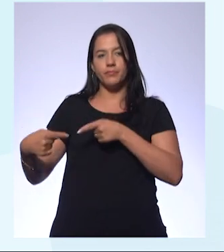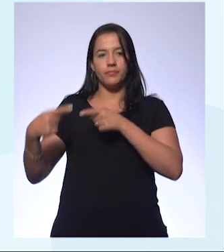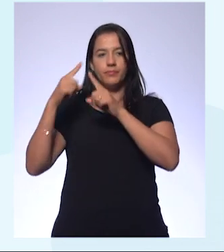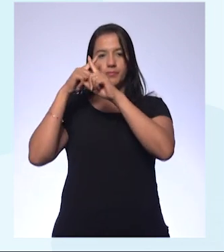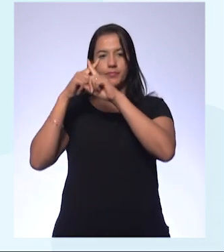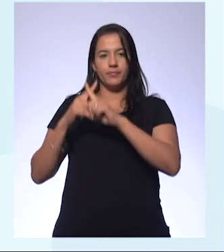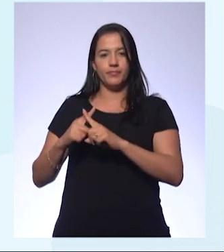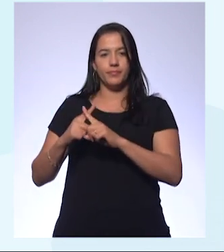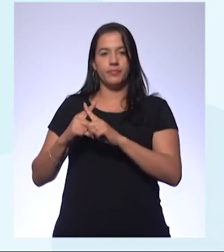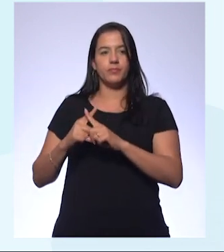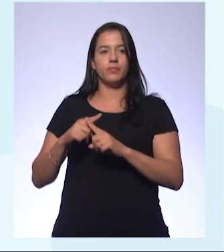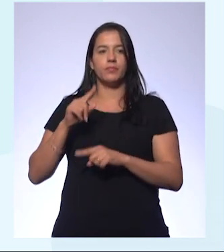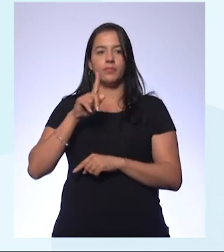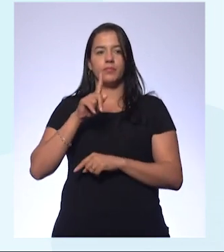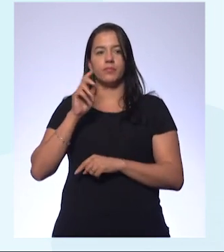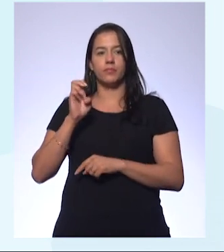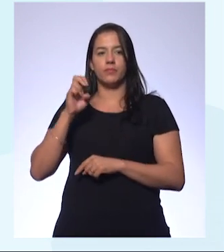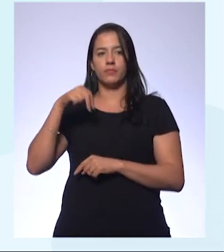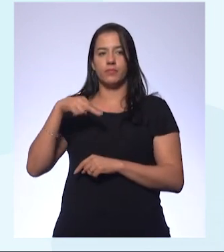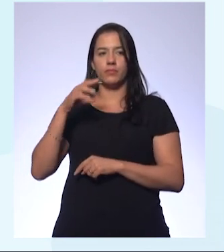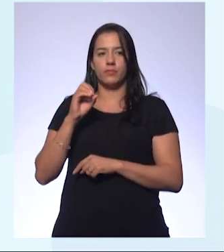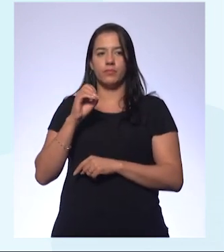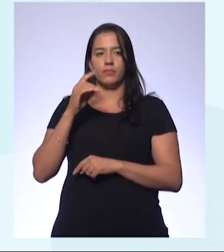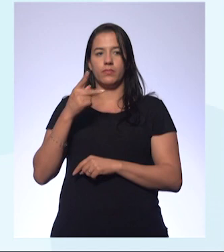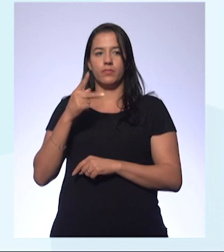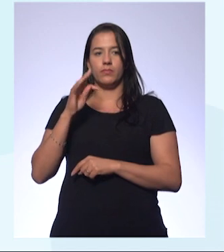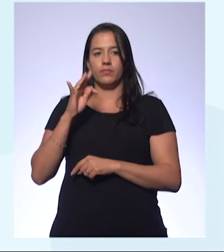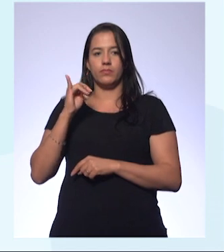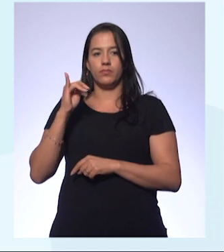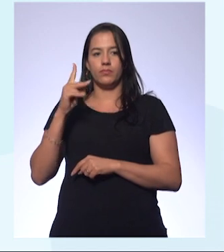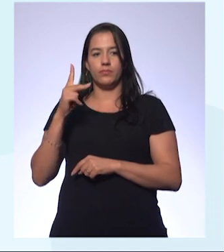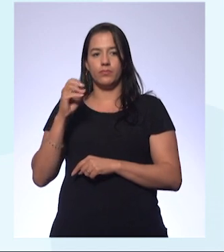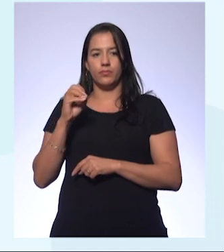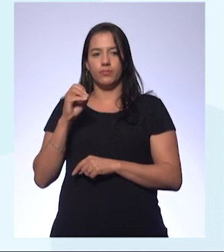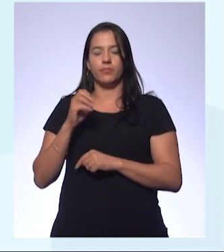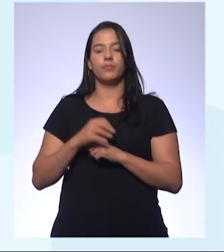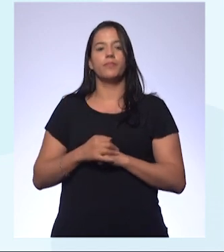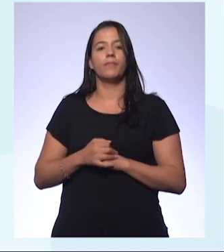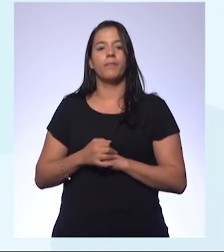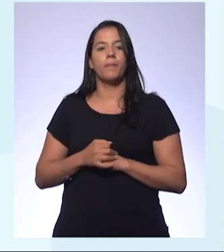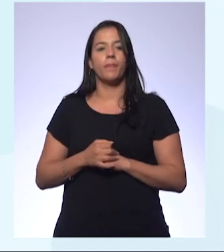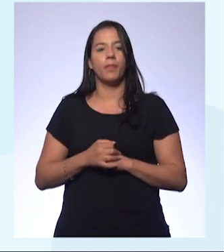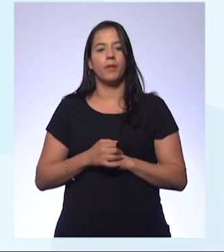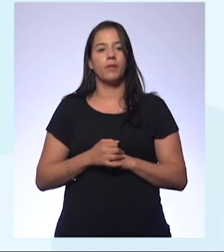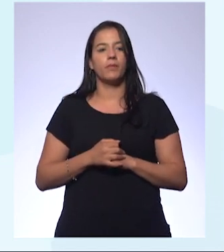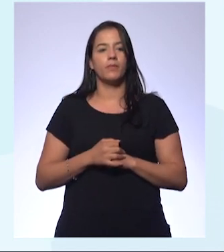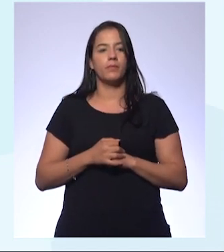cromossomos, né? E aí está delimitado aí para a gente